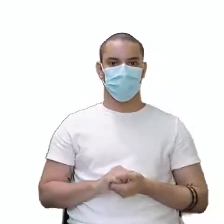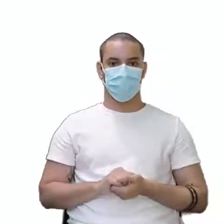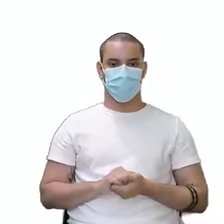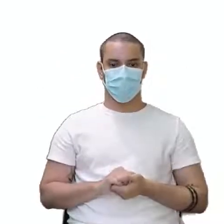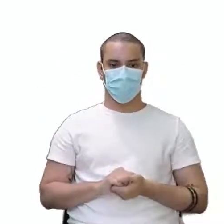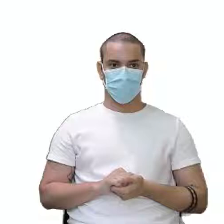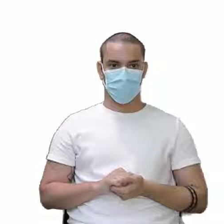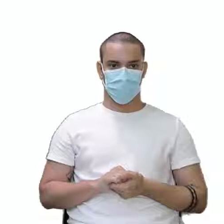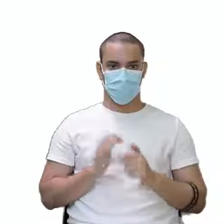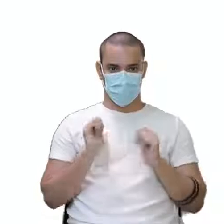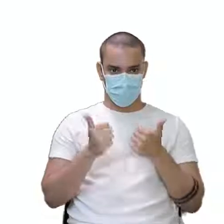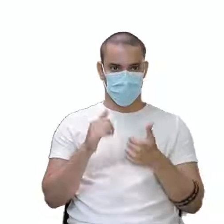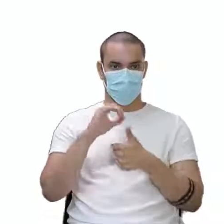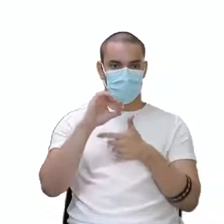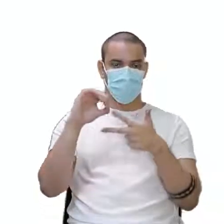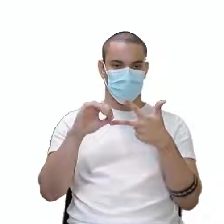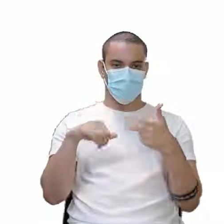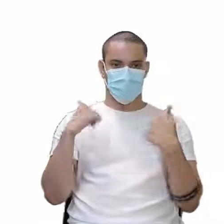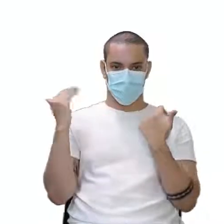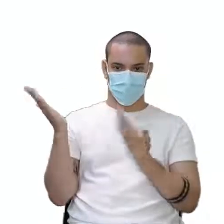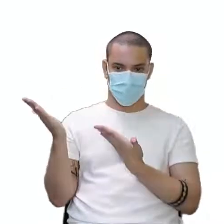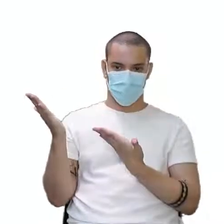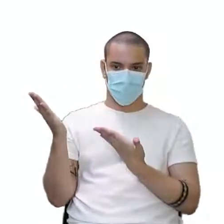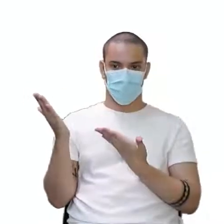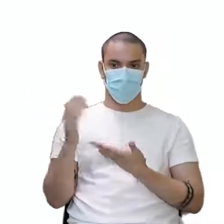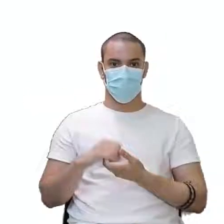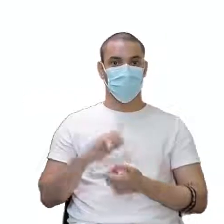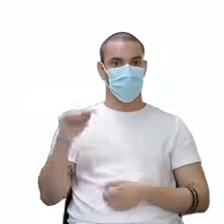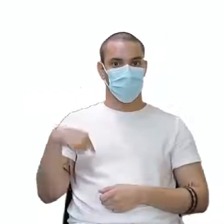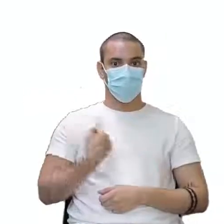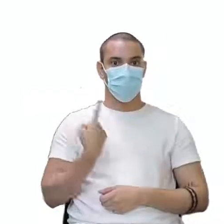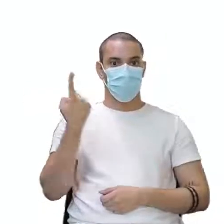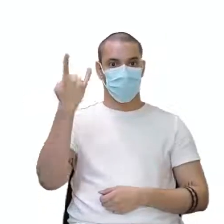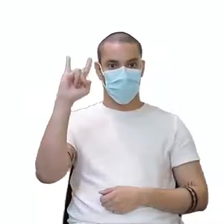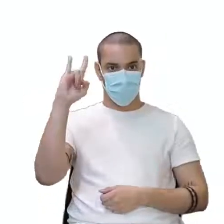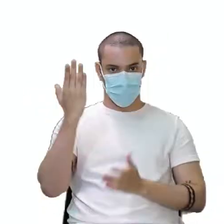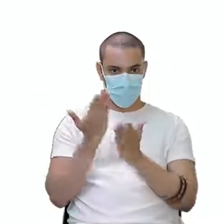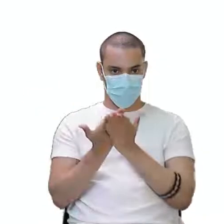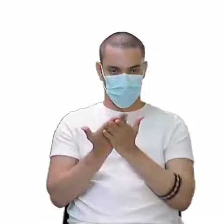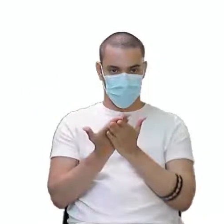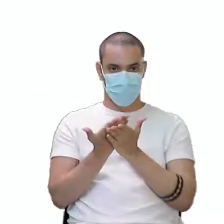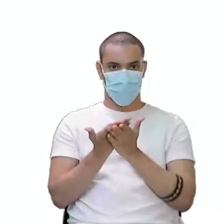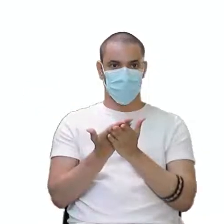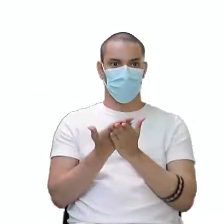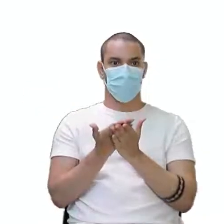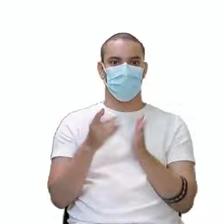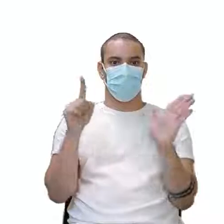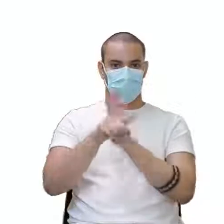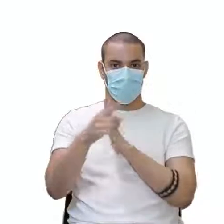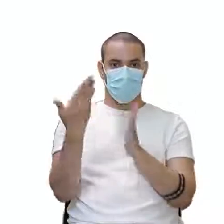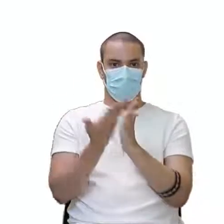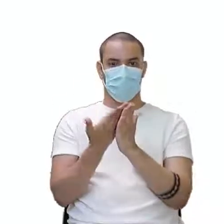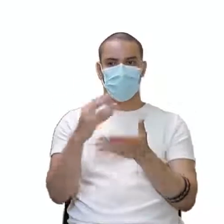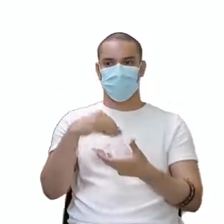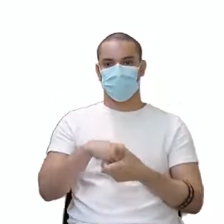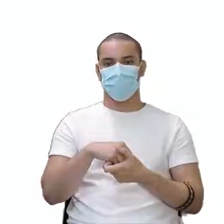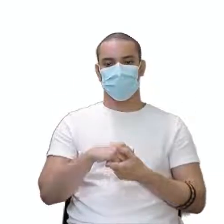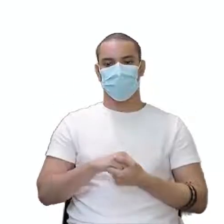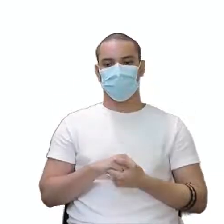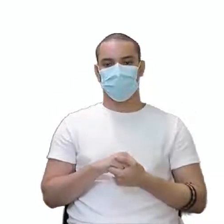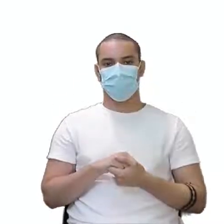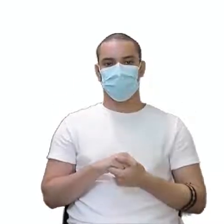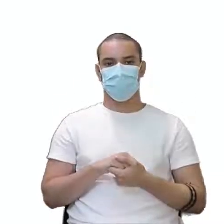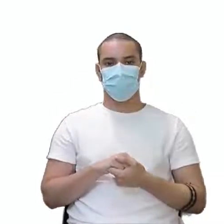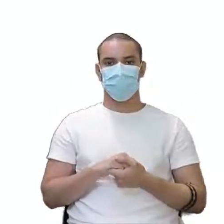UVA. Beleza? Agora mais uma questãozinha para a gente estar encerrando essa aula. Então vamos lá. O